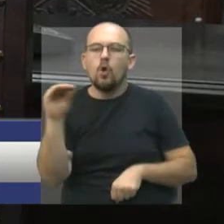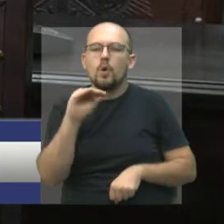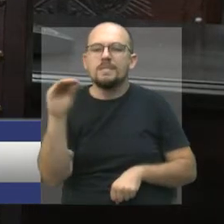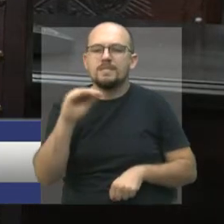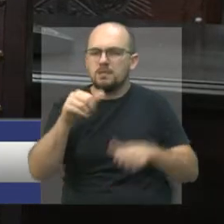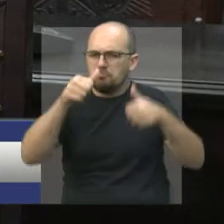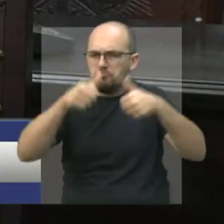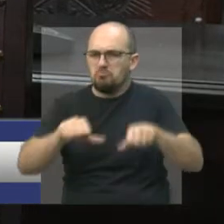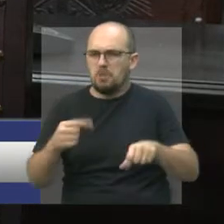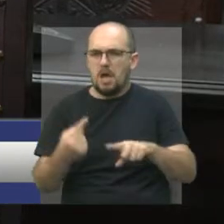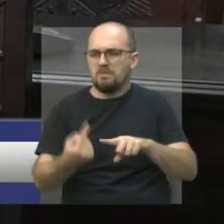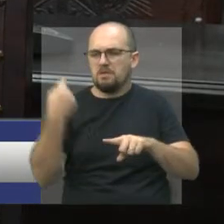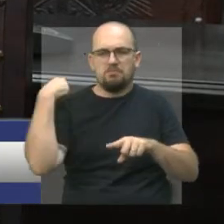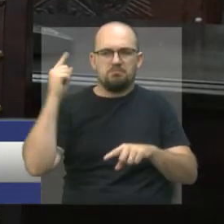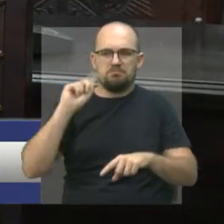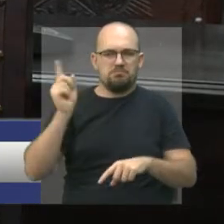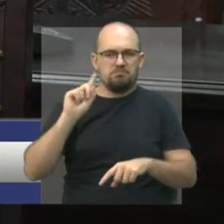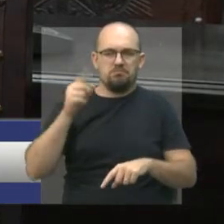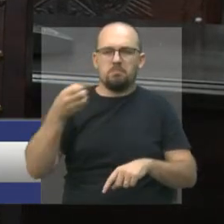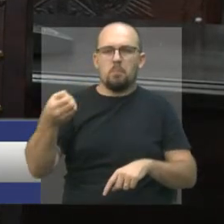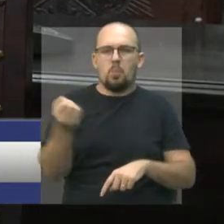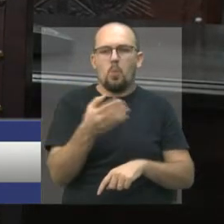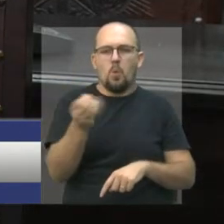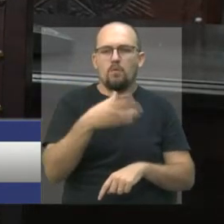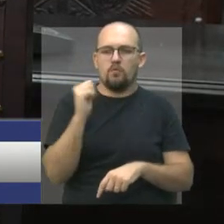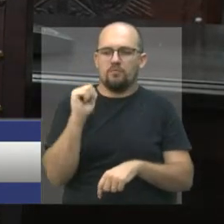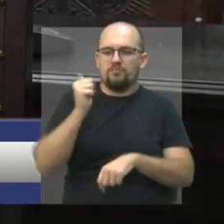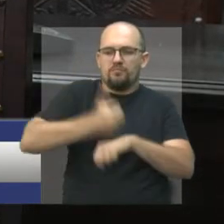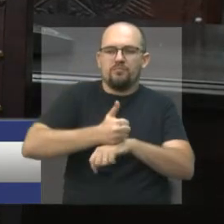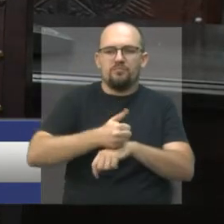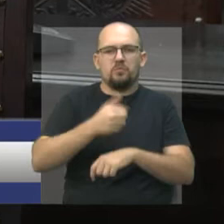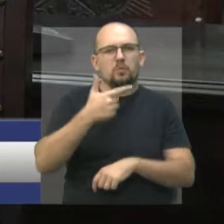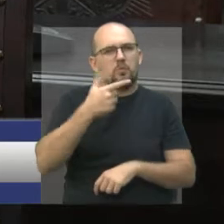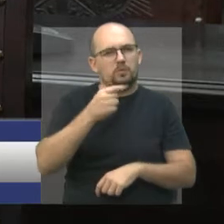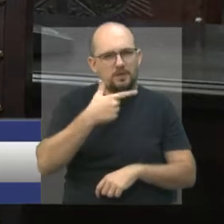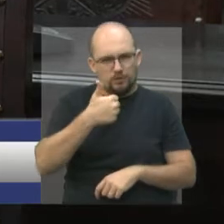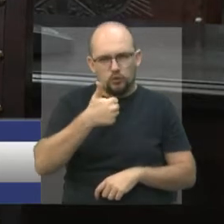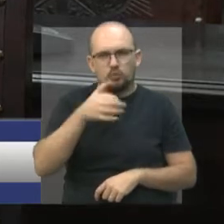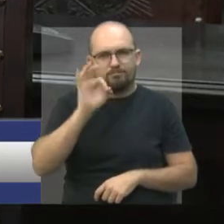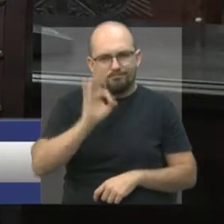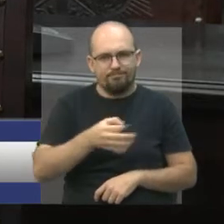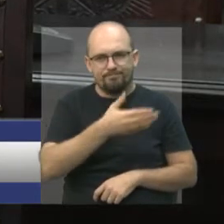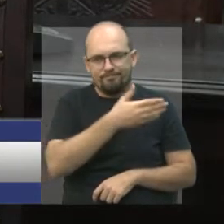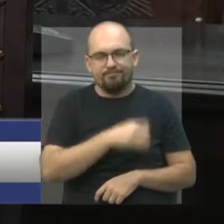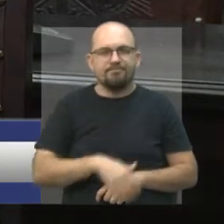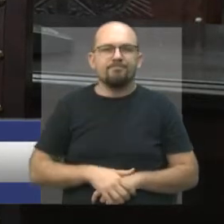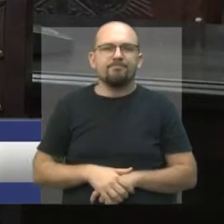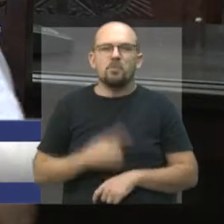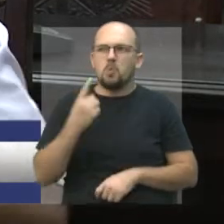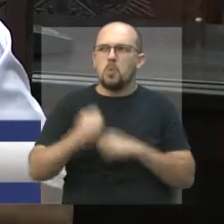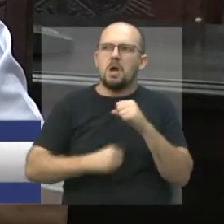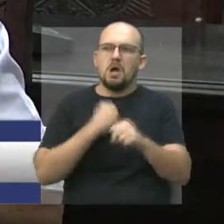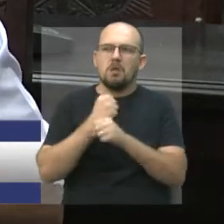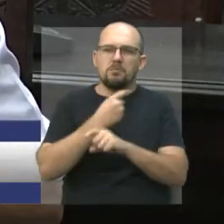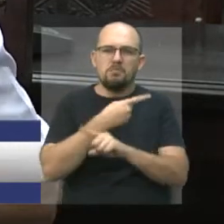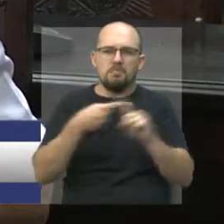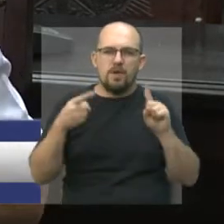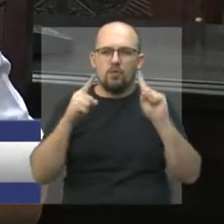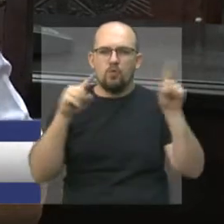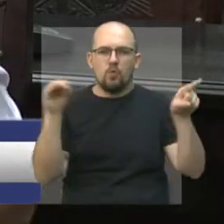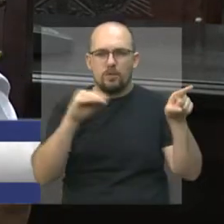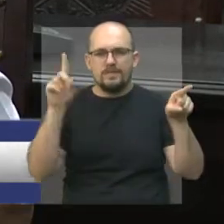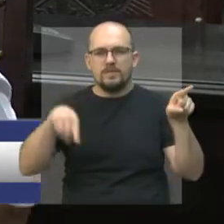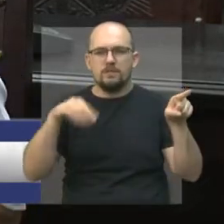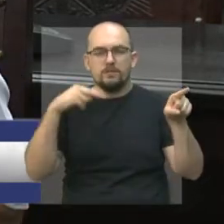passado, o vereador que assumiu agora em 2021, portanto 1 ano e meio de vereador, e